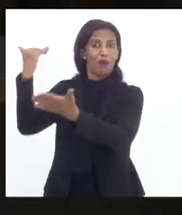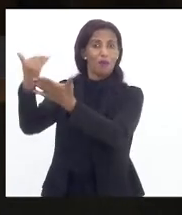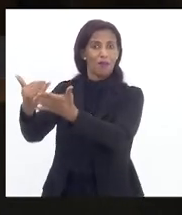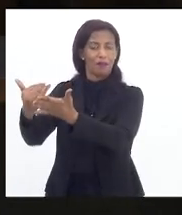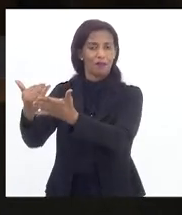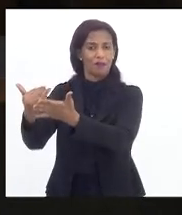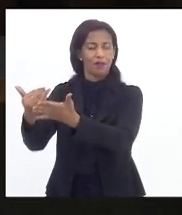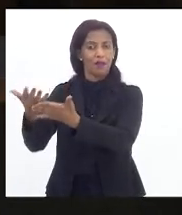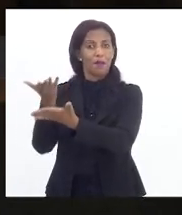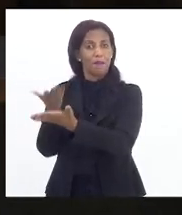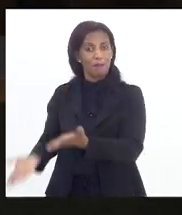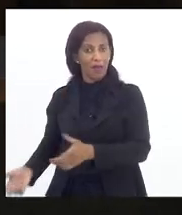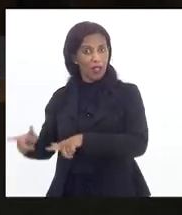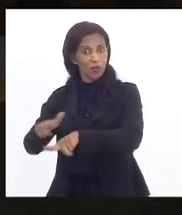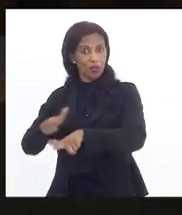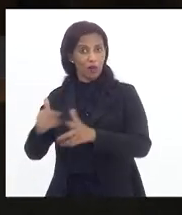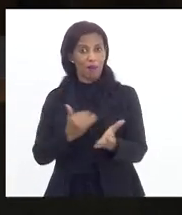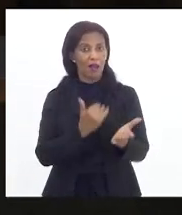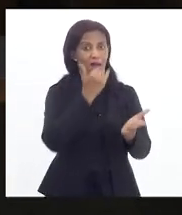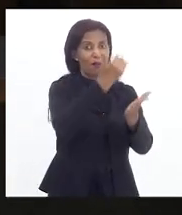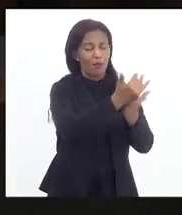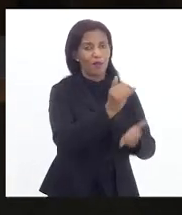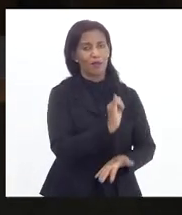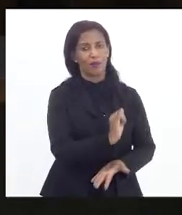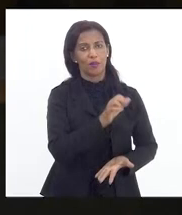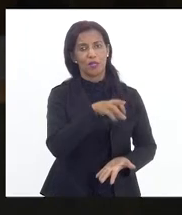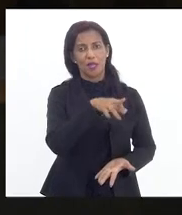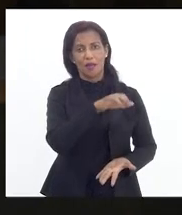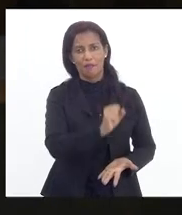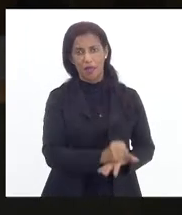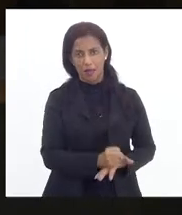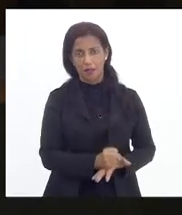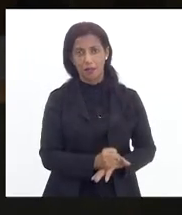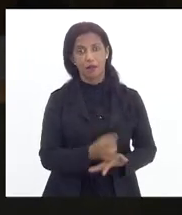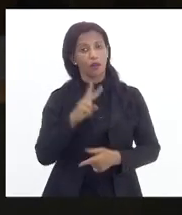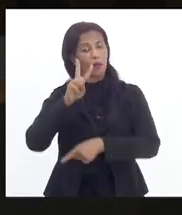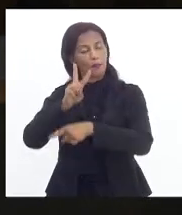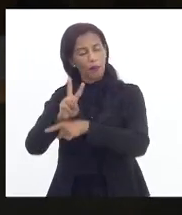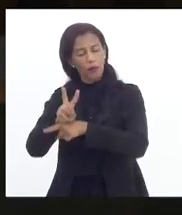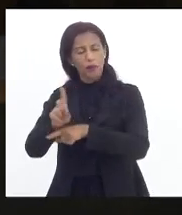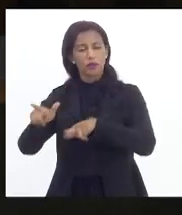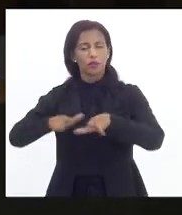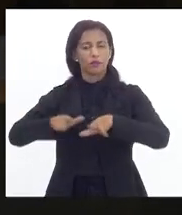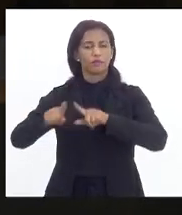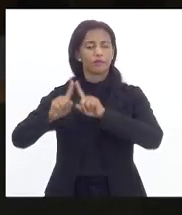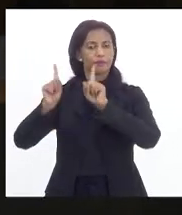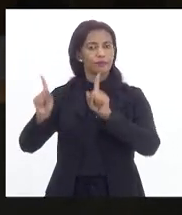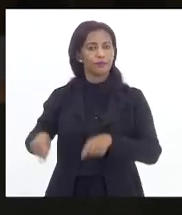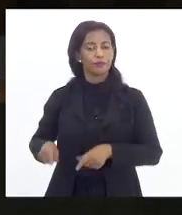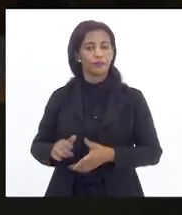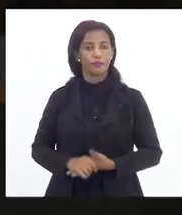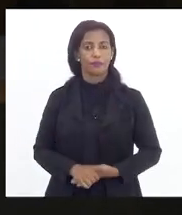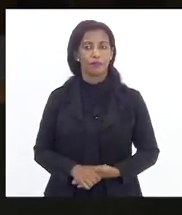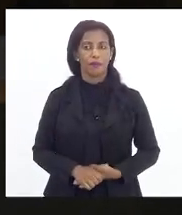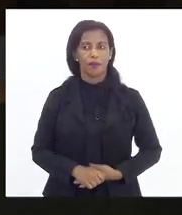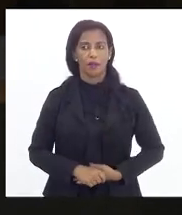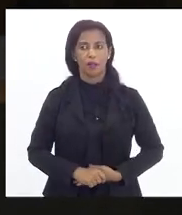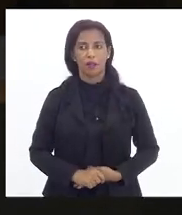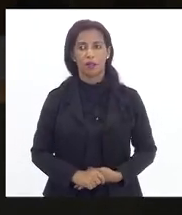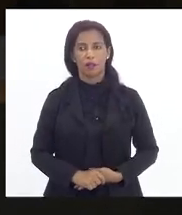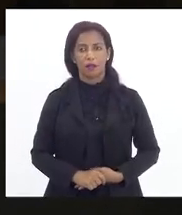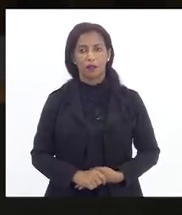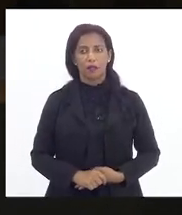queda de cms Então a gente tem que preservar o serviço público e finalmente